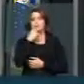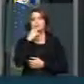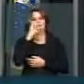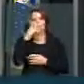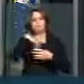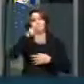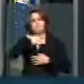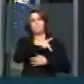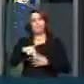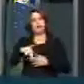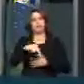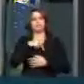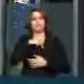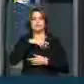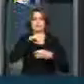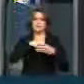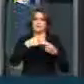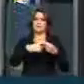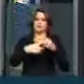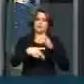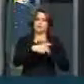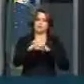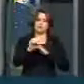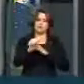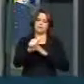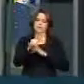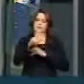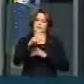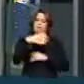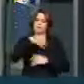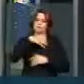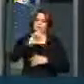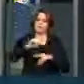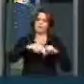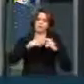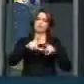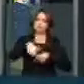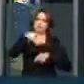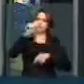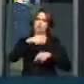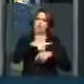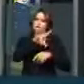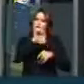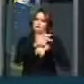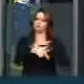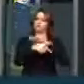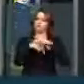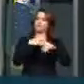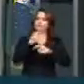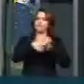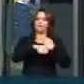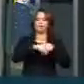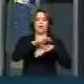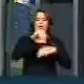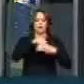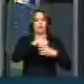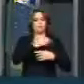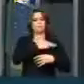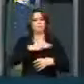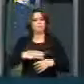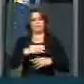do Leprosário de Águas Claras, da Arquidiocese de Salvador. Foi também eleito definidor provincial e ecônomo provincial,